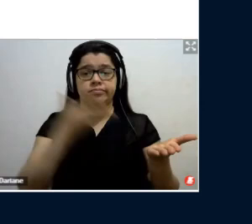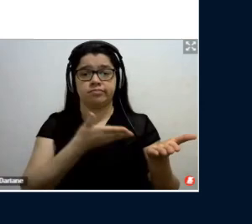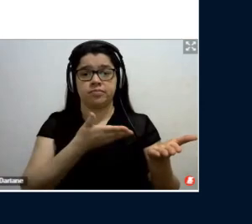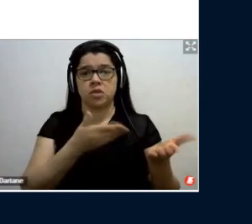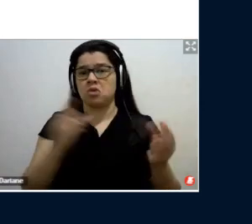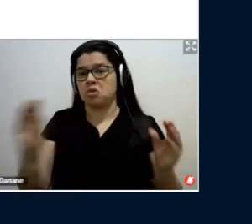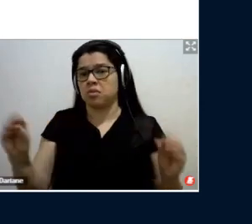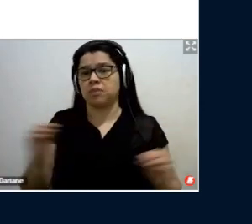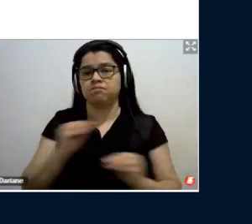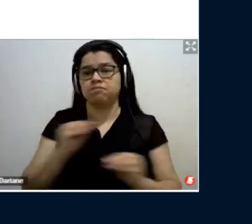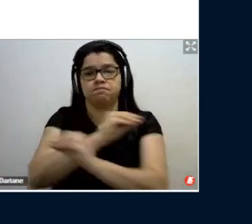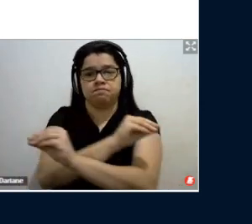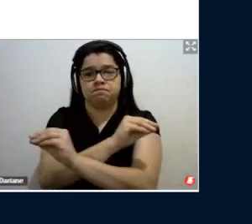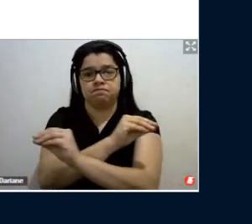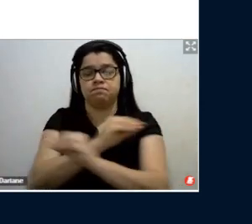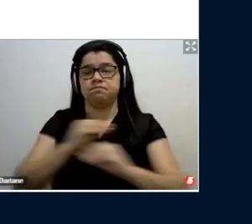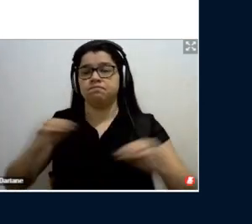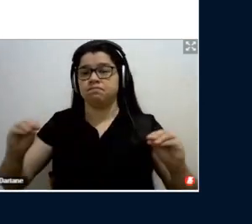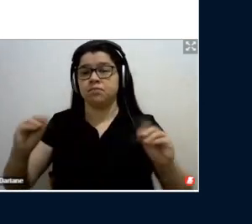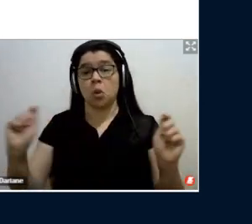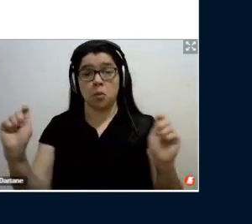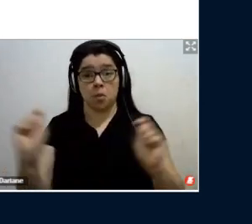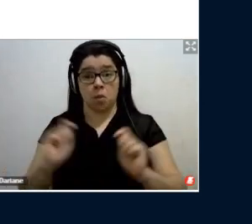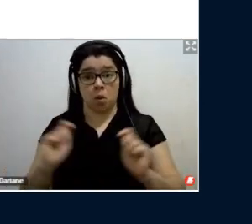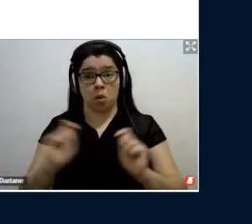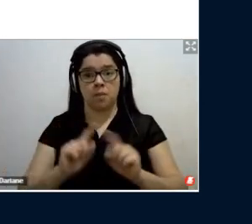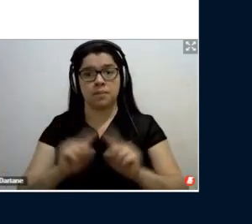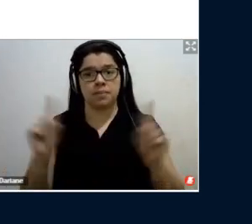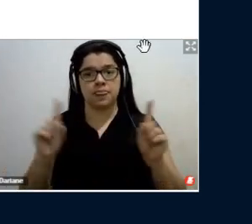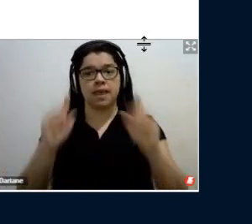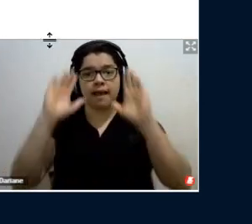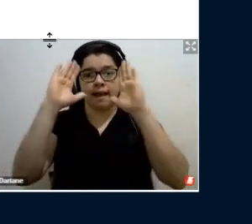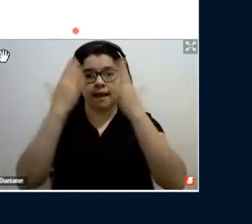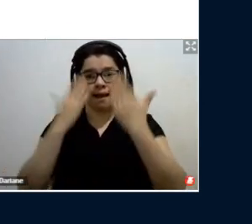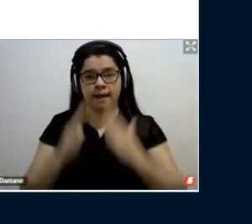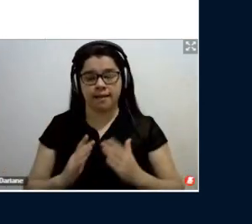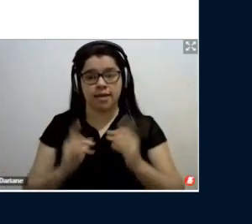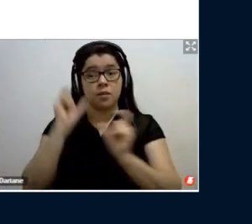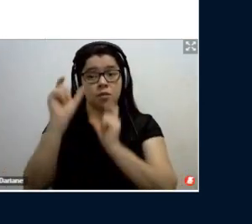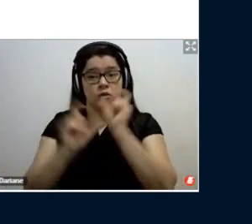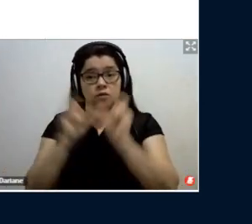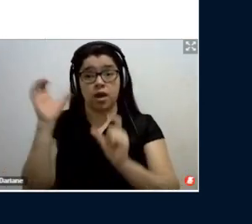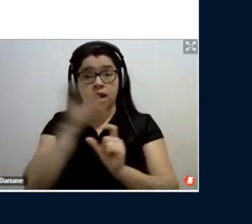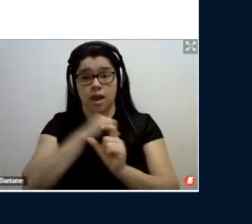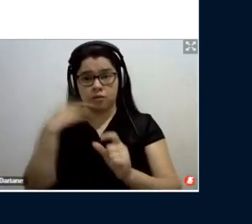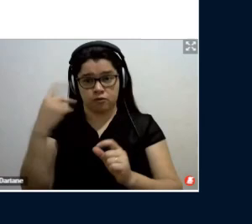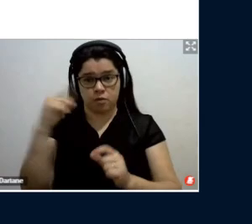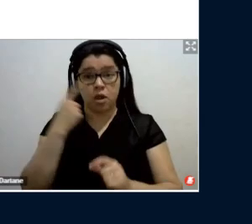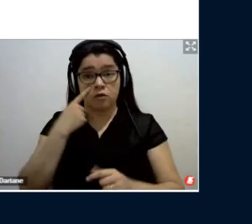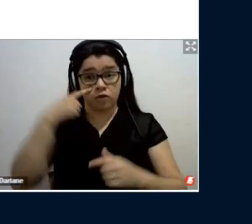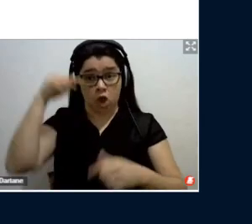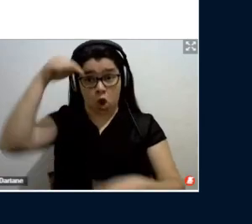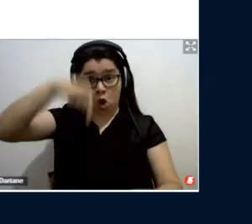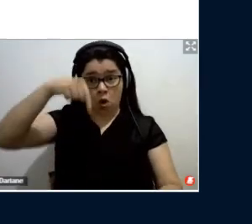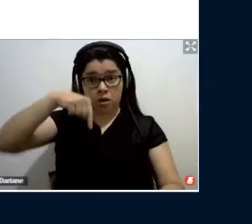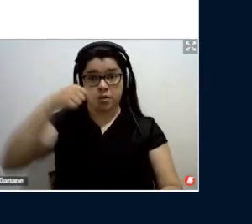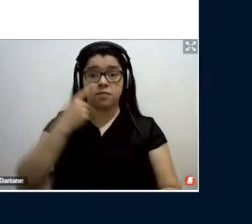fim. Mas aqui análise morfológica. Vamos lá, bem rapidinho, junto comigo, olha lá.